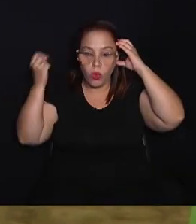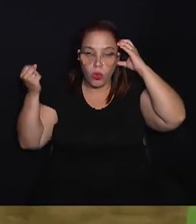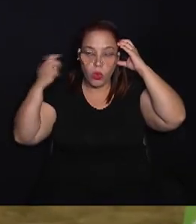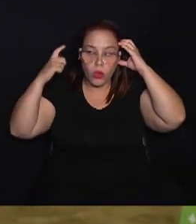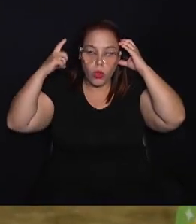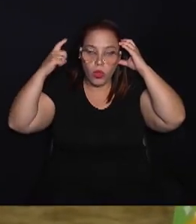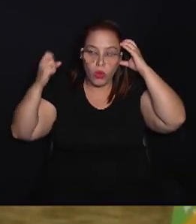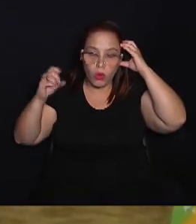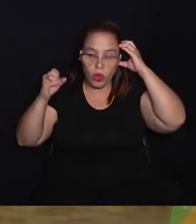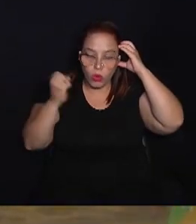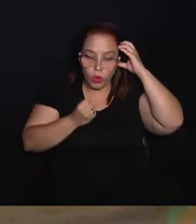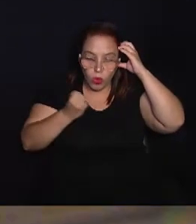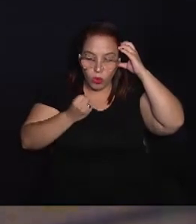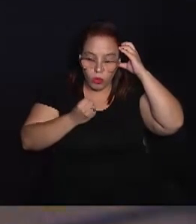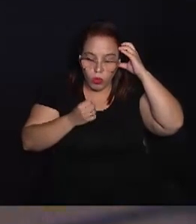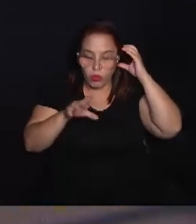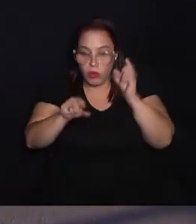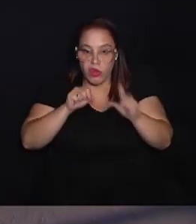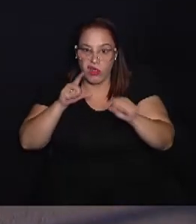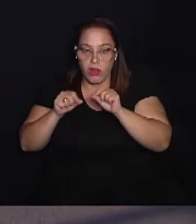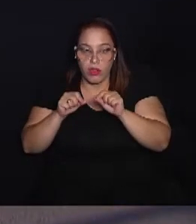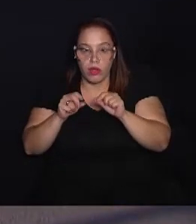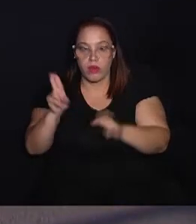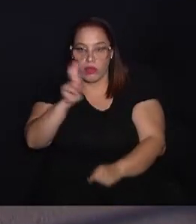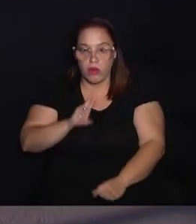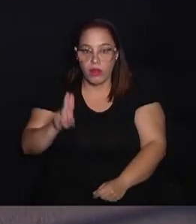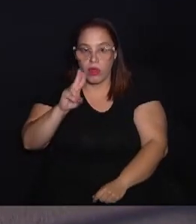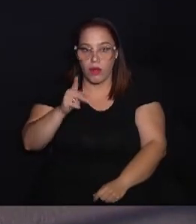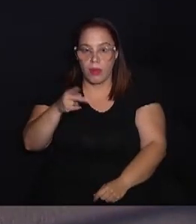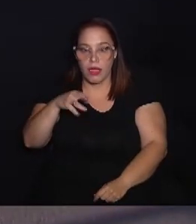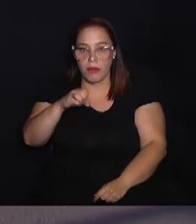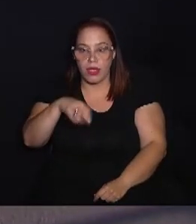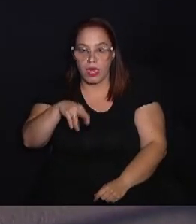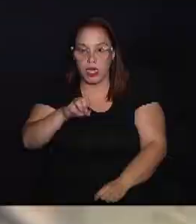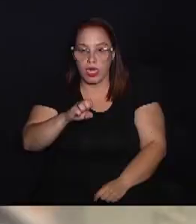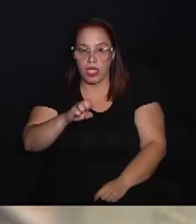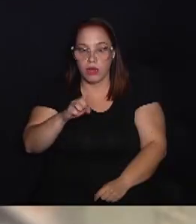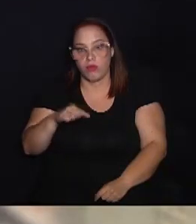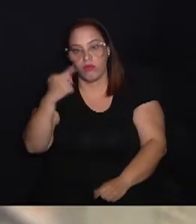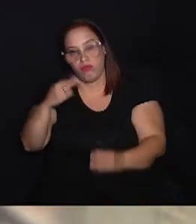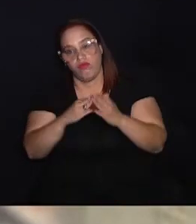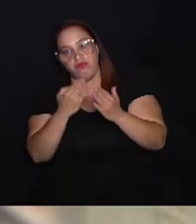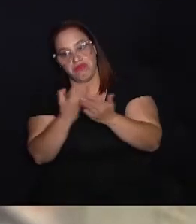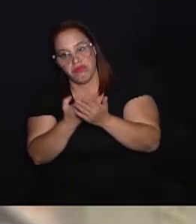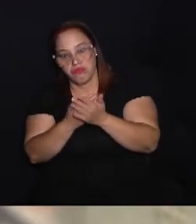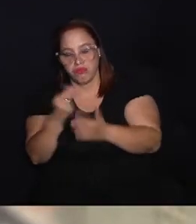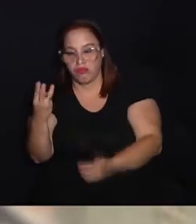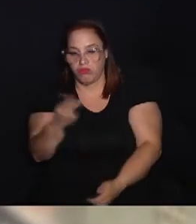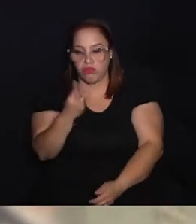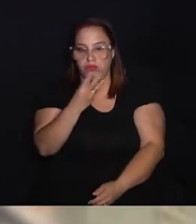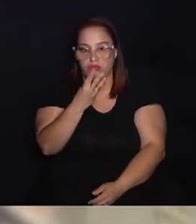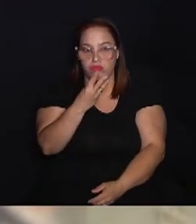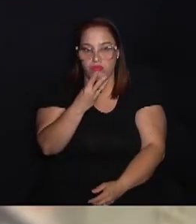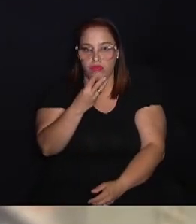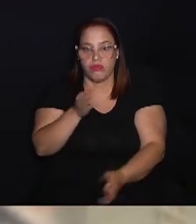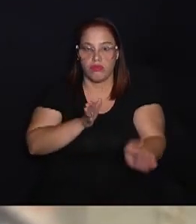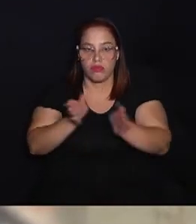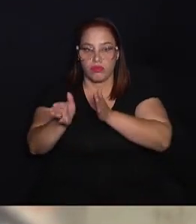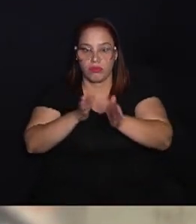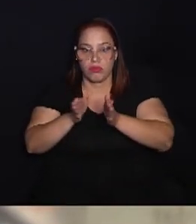33, que recebeu esse casal de cegos em uma das 2 sessões que a escola possui com acessibilidade. A Justiça Eleitoral conta com